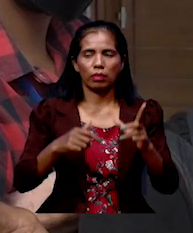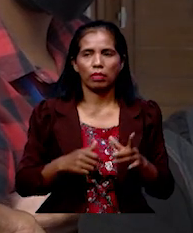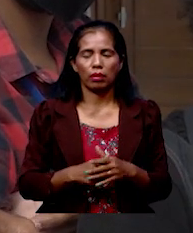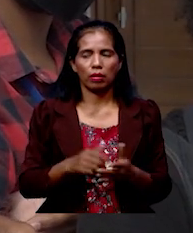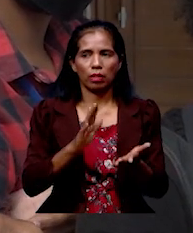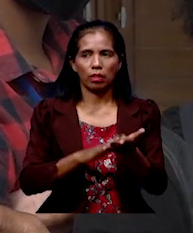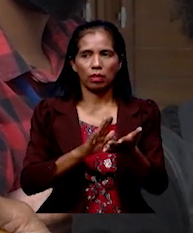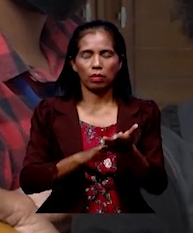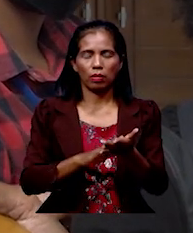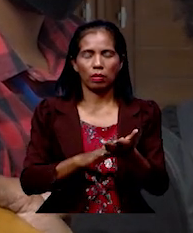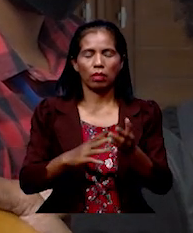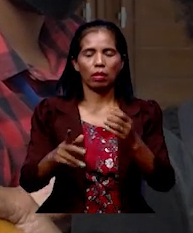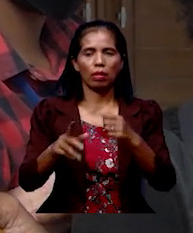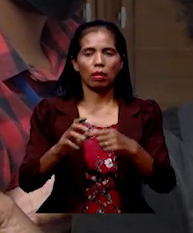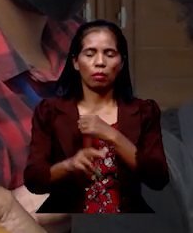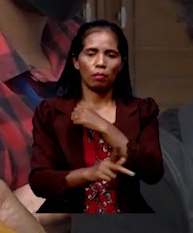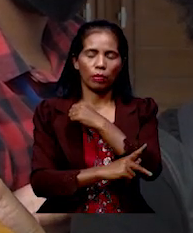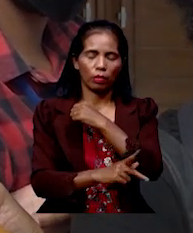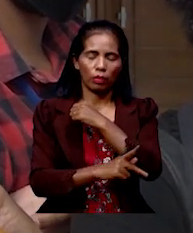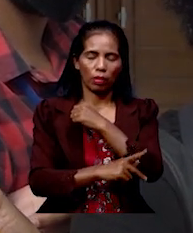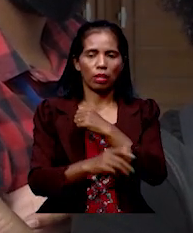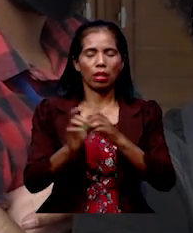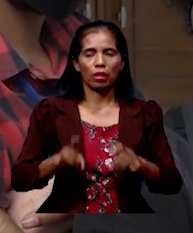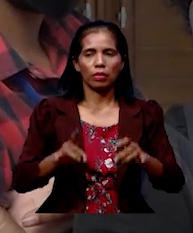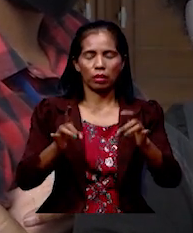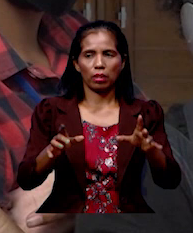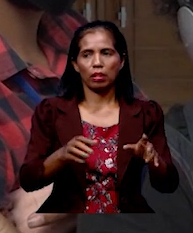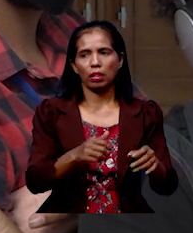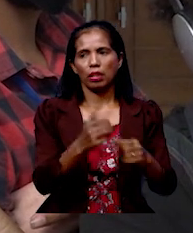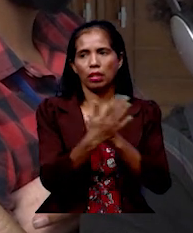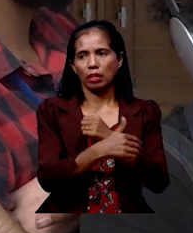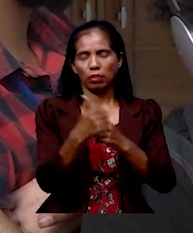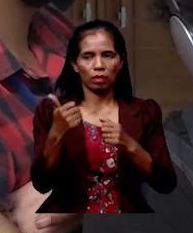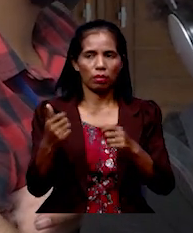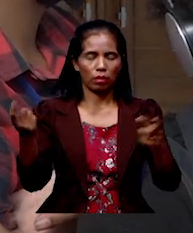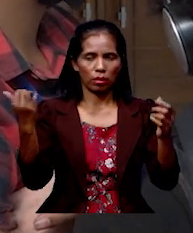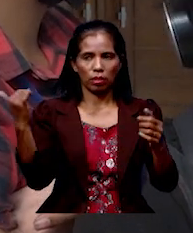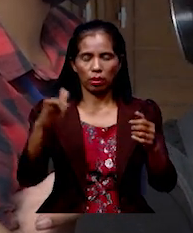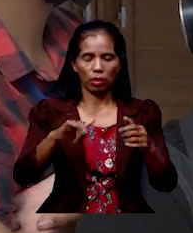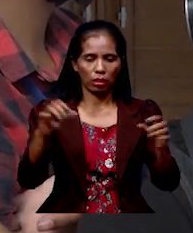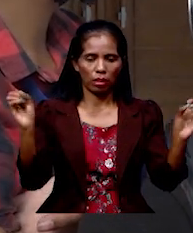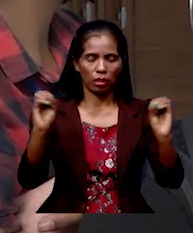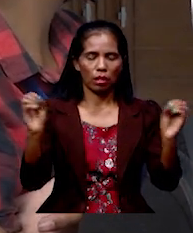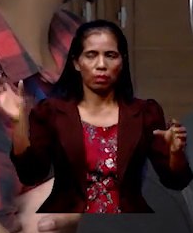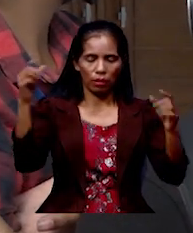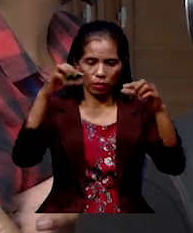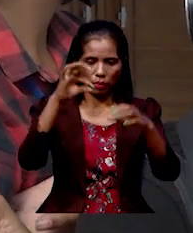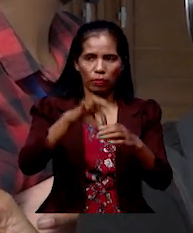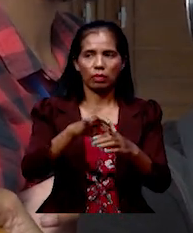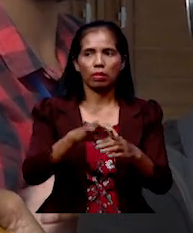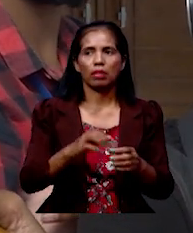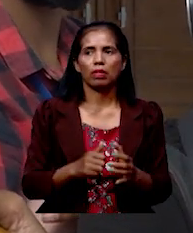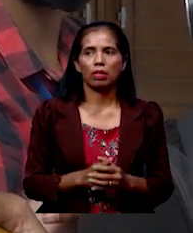escola em Portugal e Austrália e a rai selu, foi mida mai, ser la halo